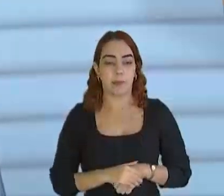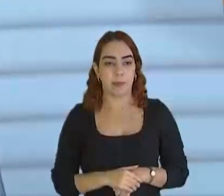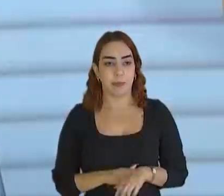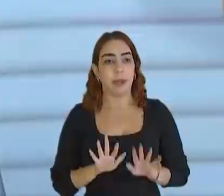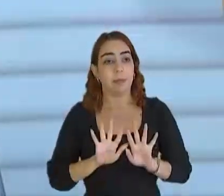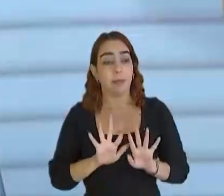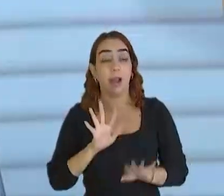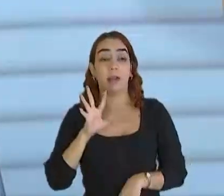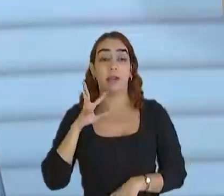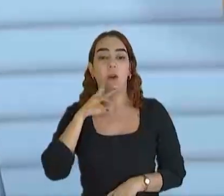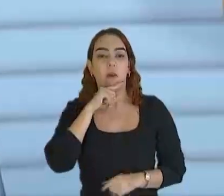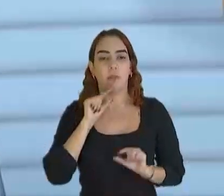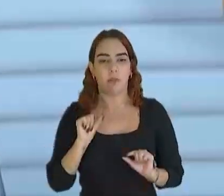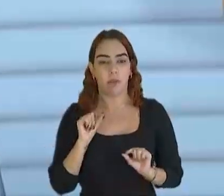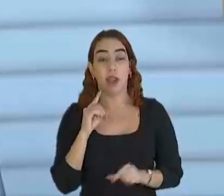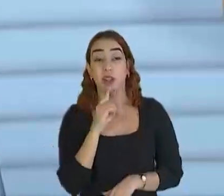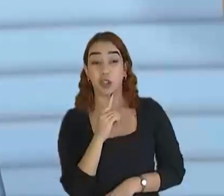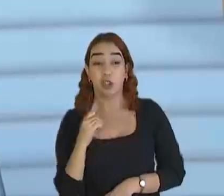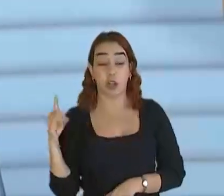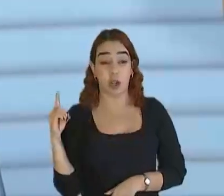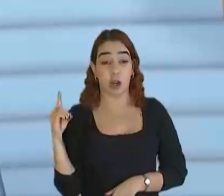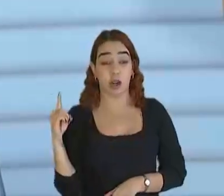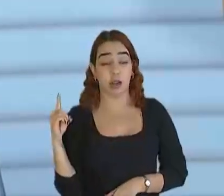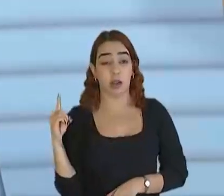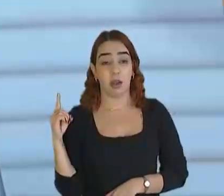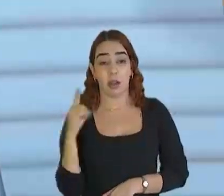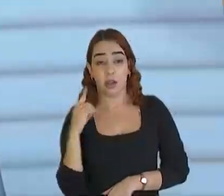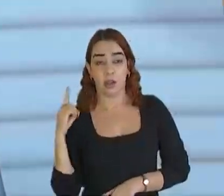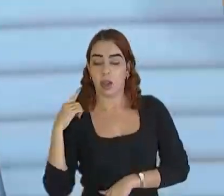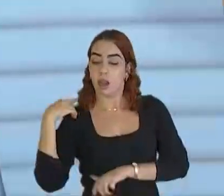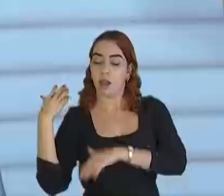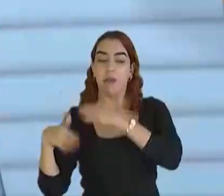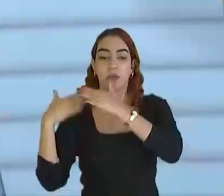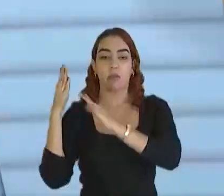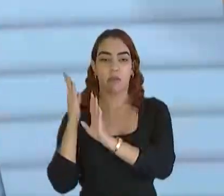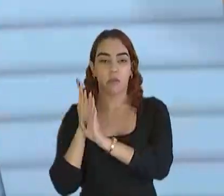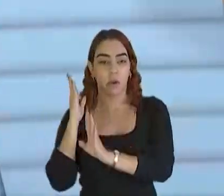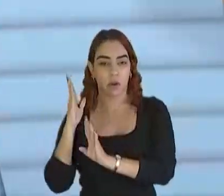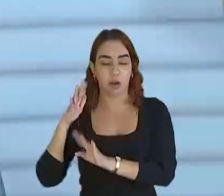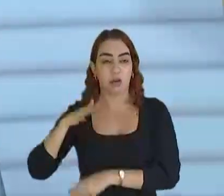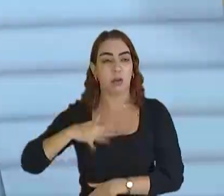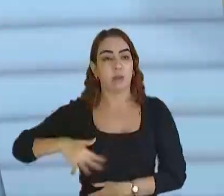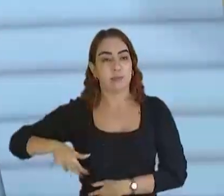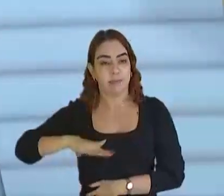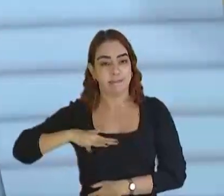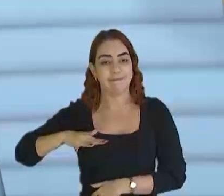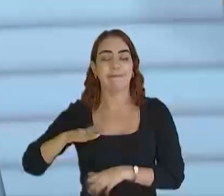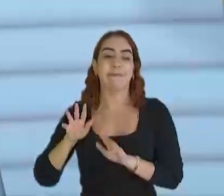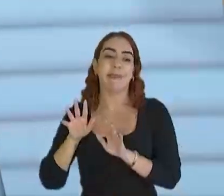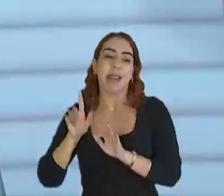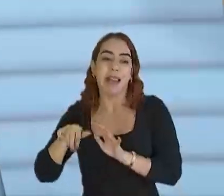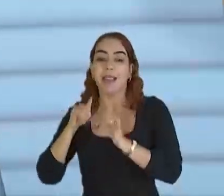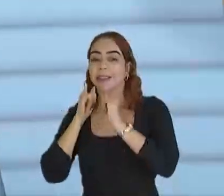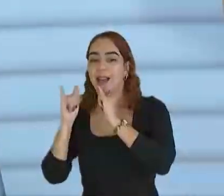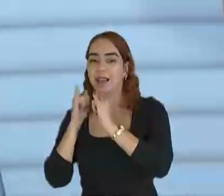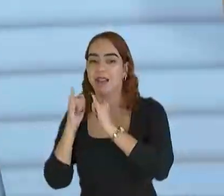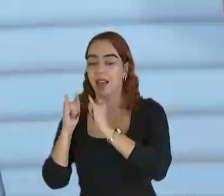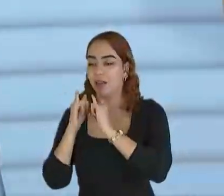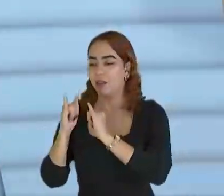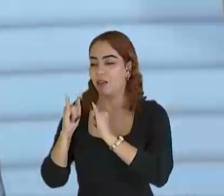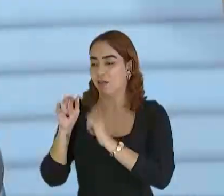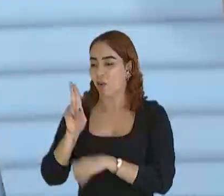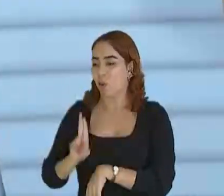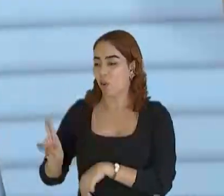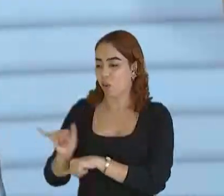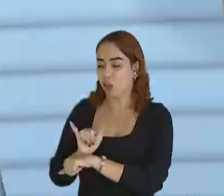a extrema-direita ela cresceu a partir de um determinado ambiente, que é o ambiente da internet. A gente não